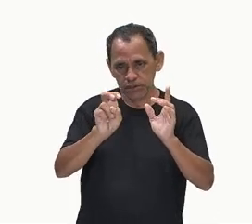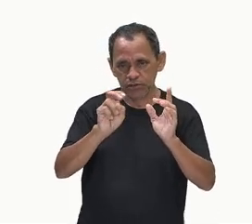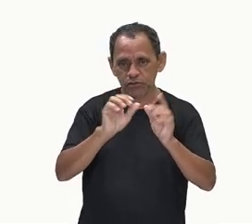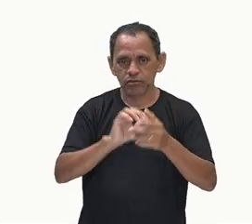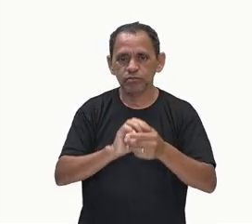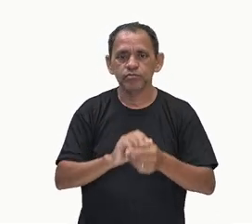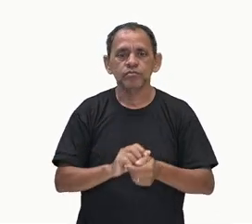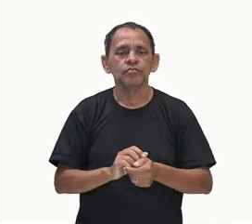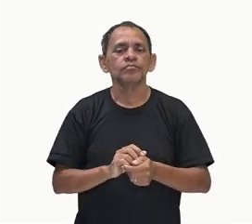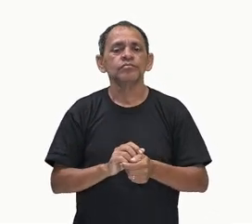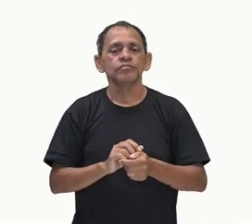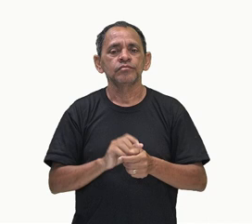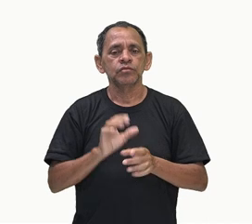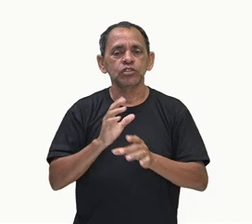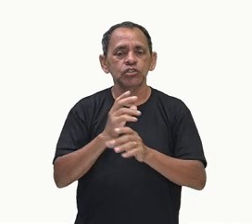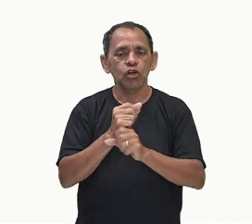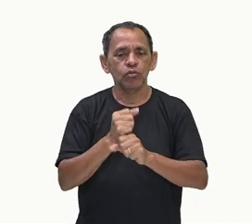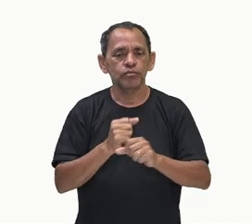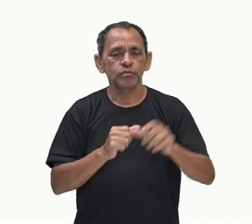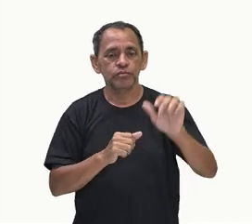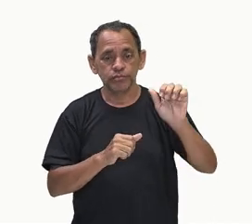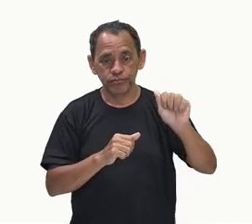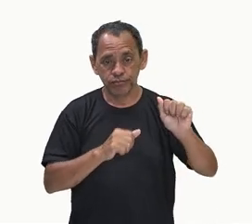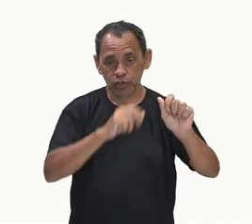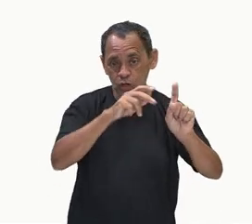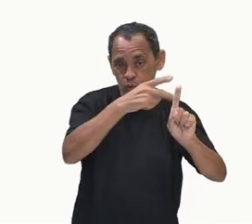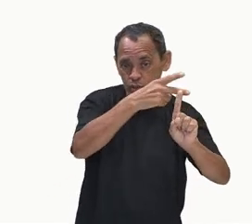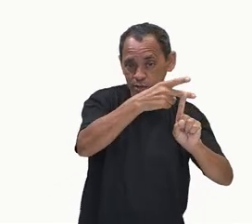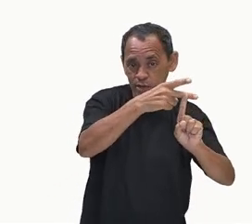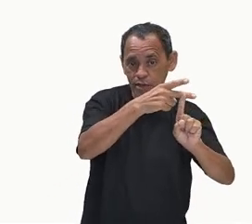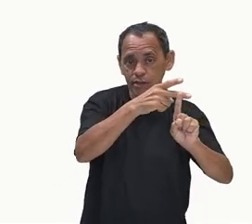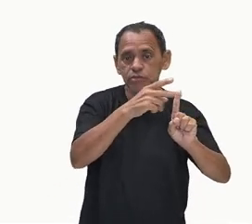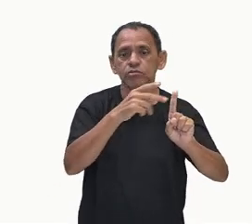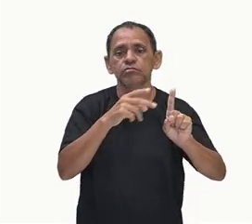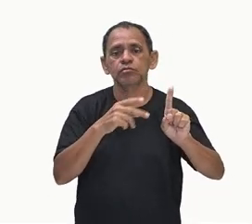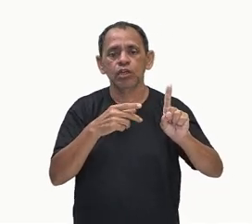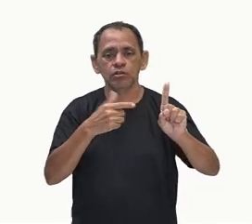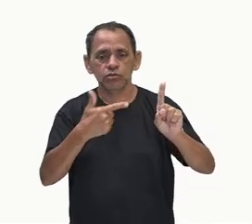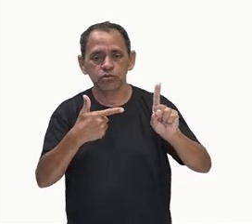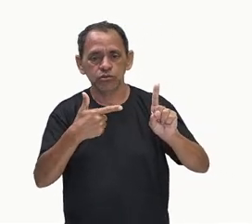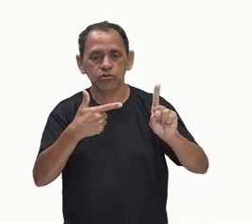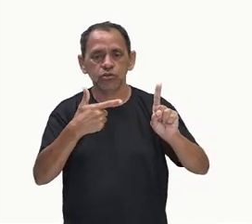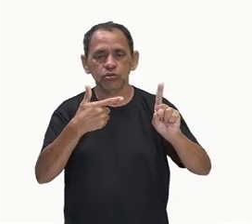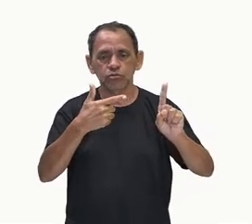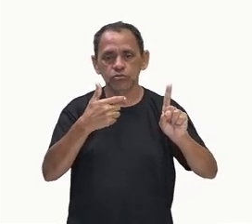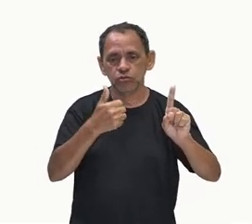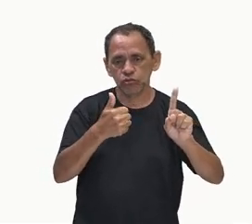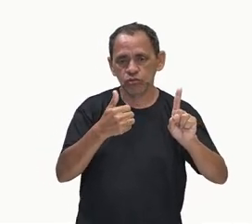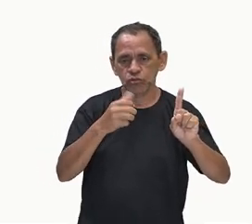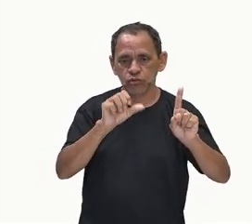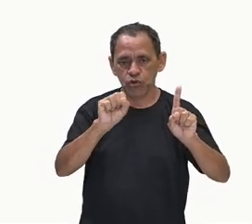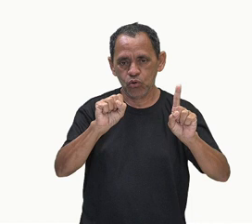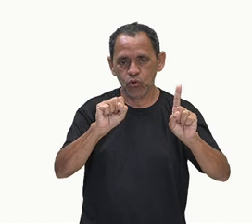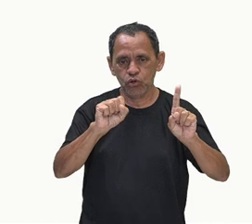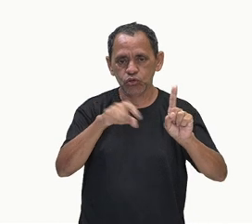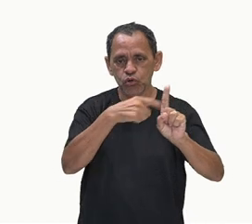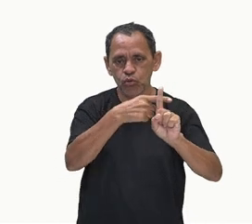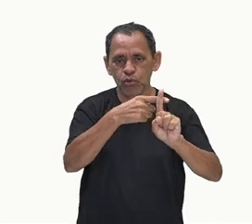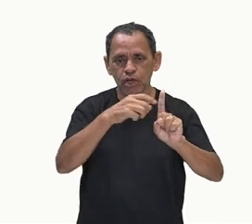200 18 + 91 = 309 a qu =